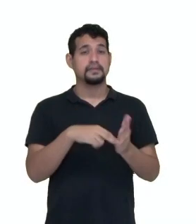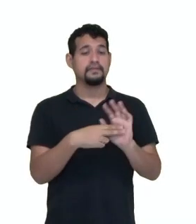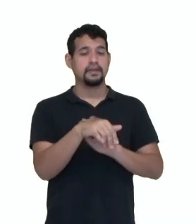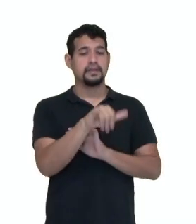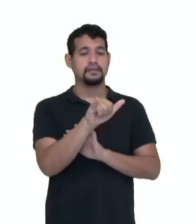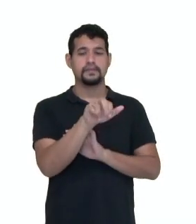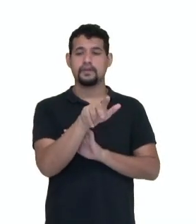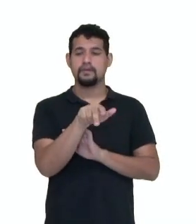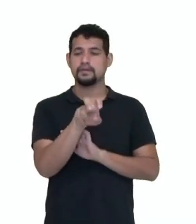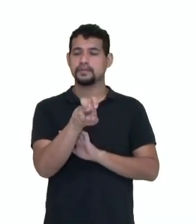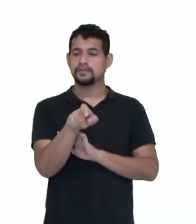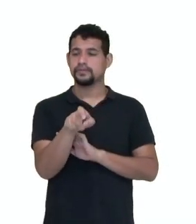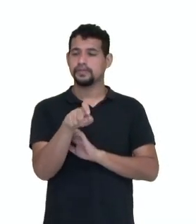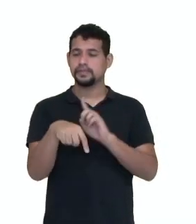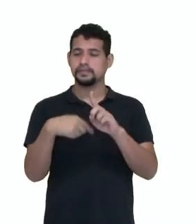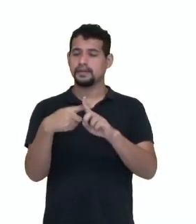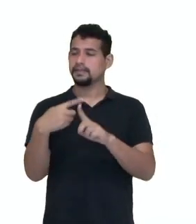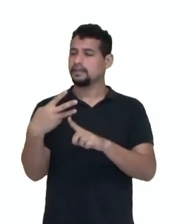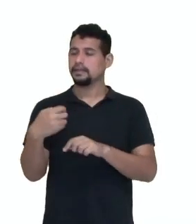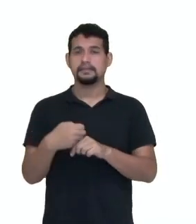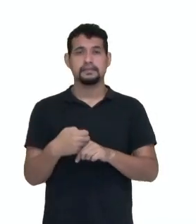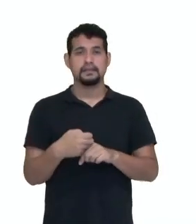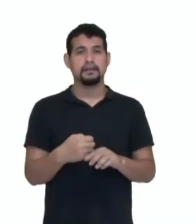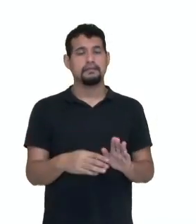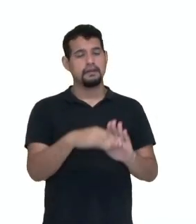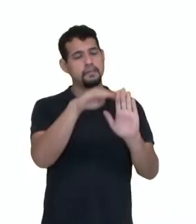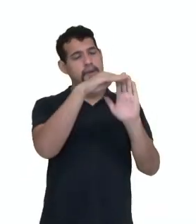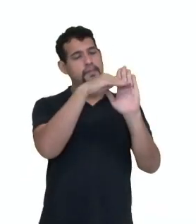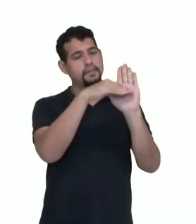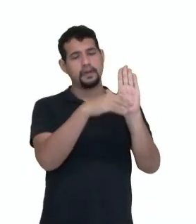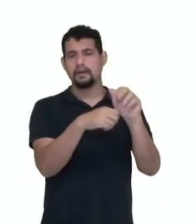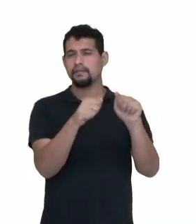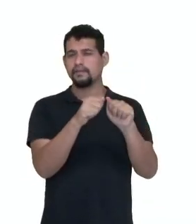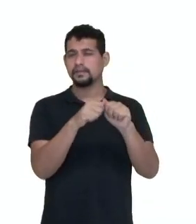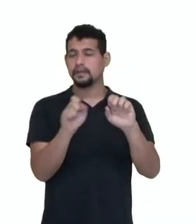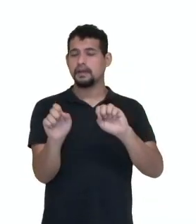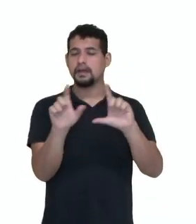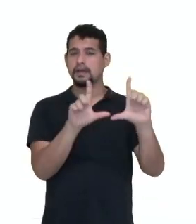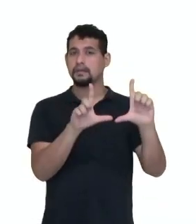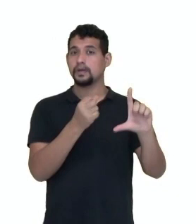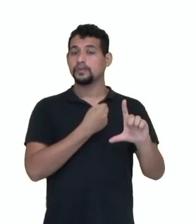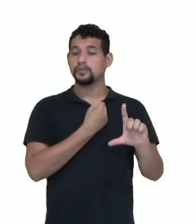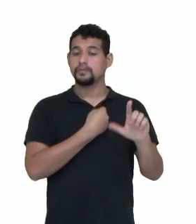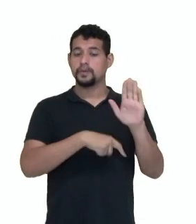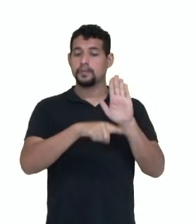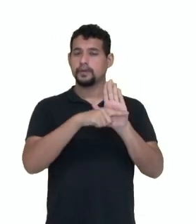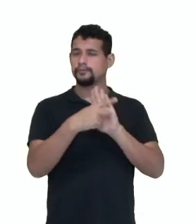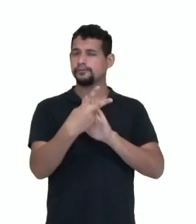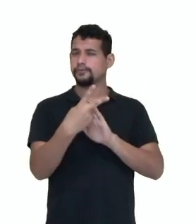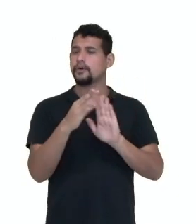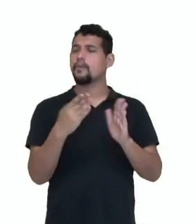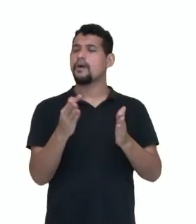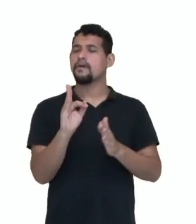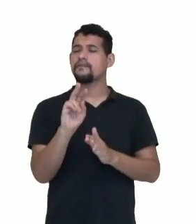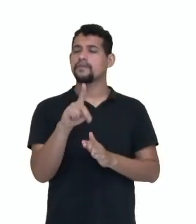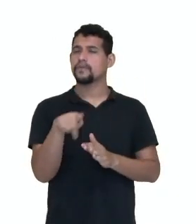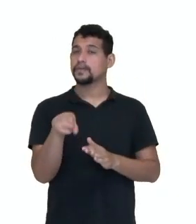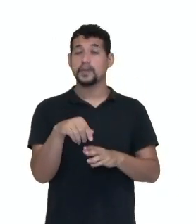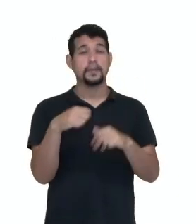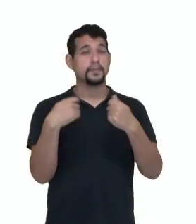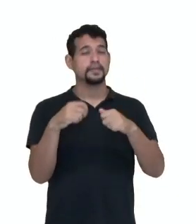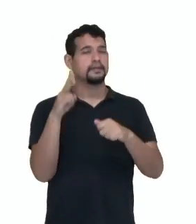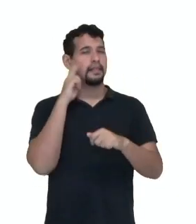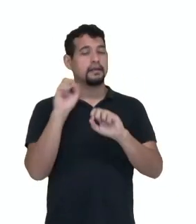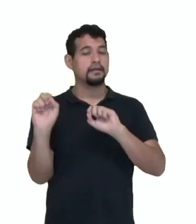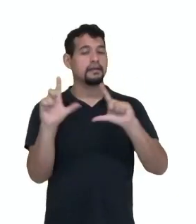igual a 5x mais 3. Nessas condições, determine a imagem do número menos 2 por essa função. Lembrando que a imagem é